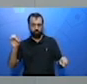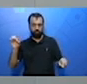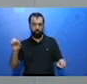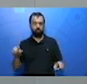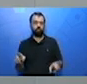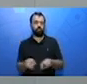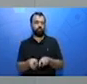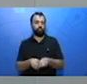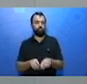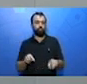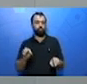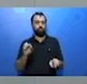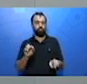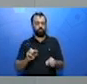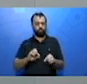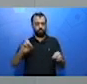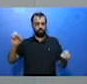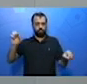médio.